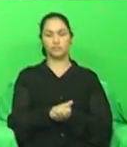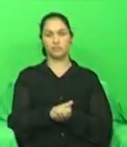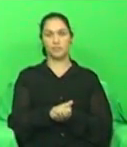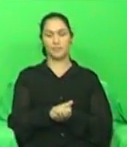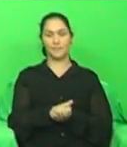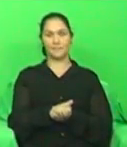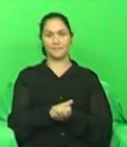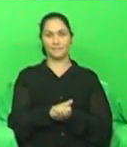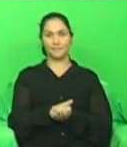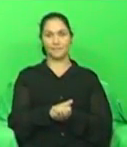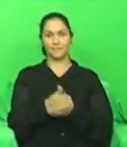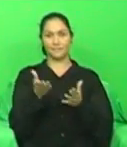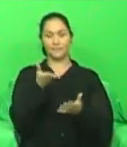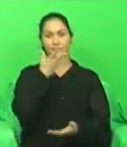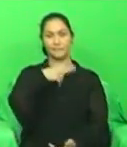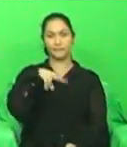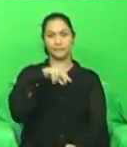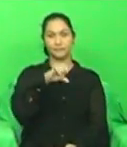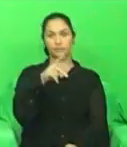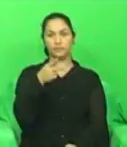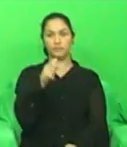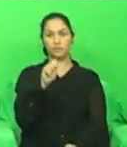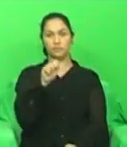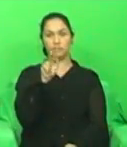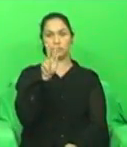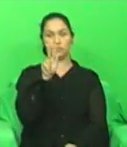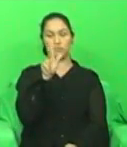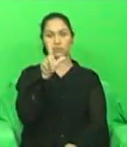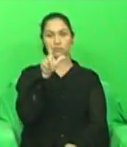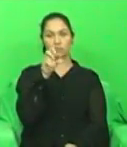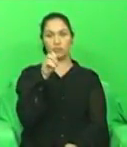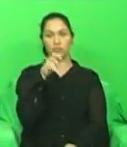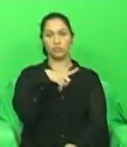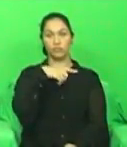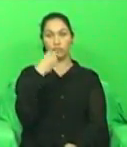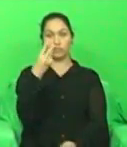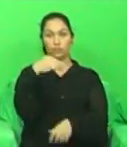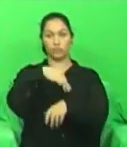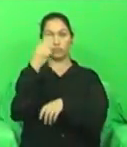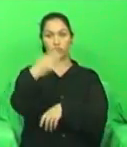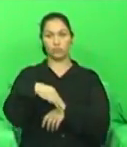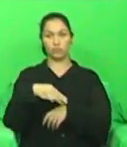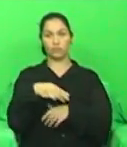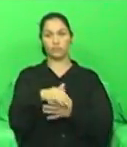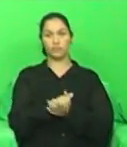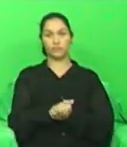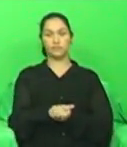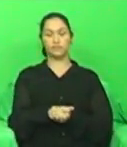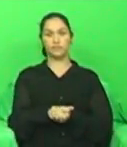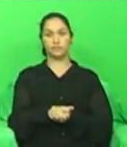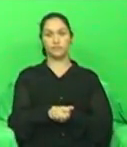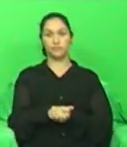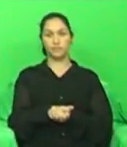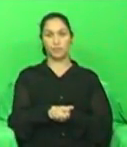com a palavra o vereador josé paulo ferrarezi o as excelências com 3 minutos e 30